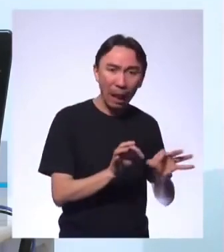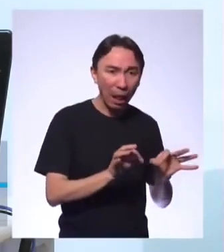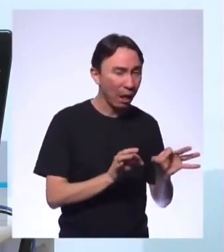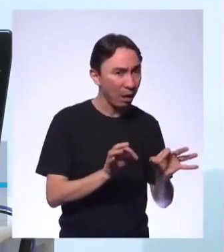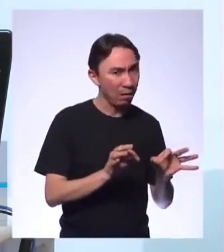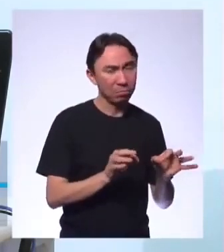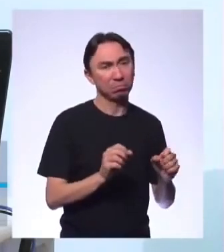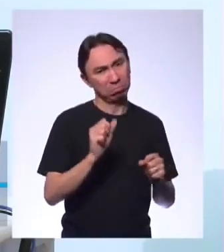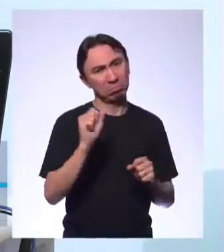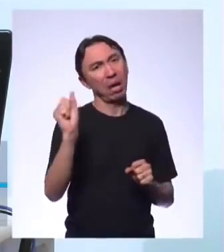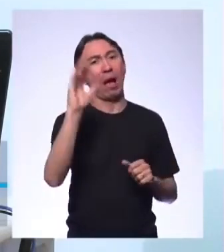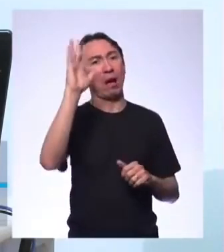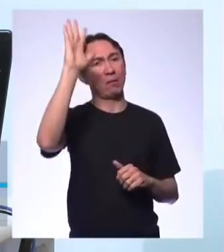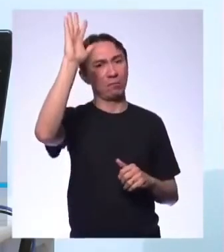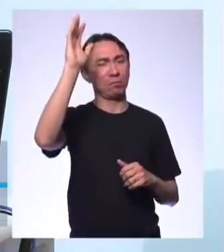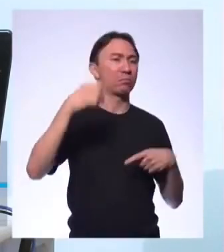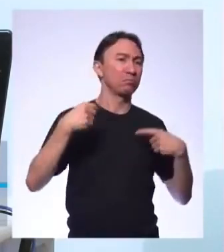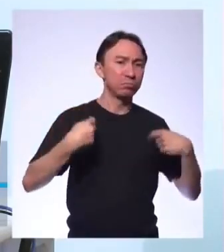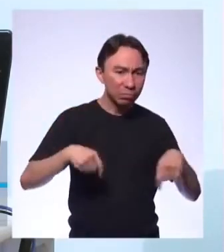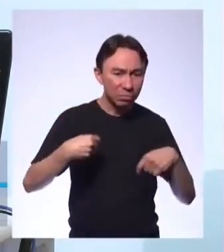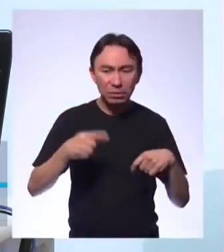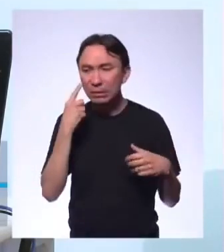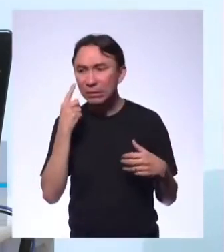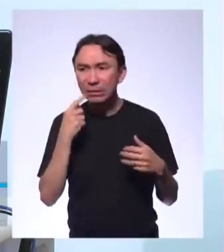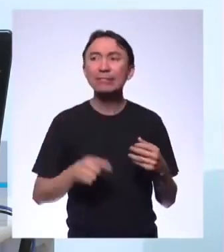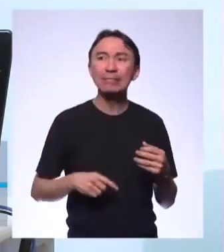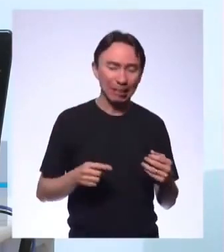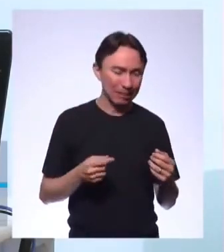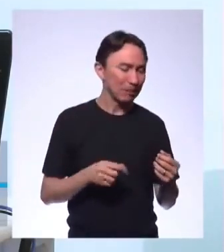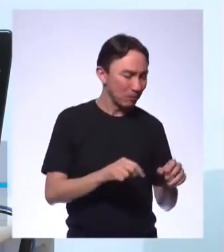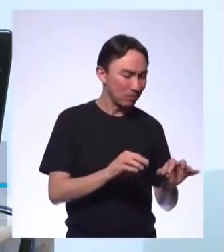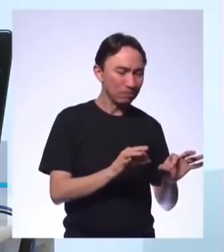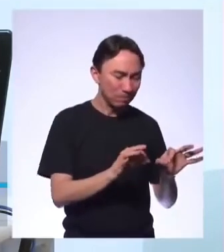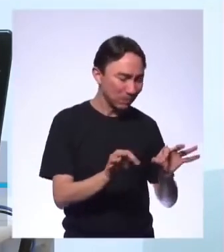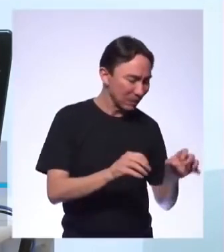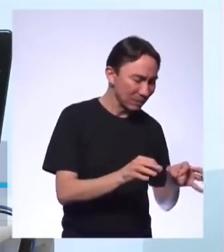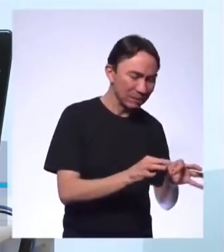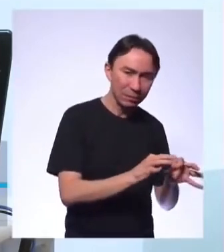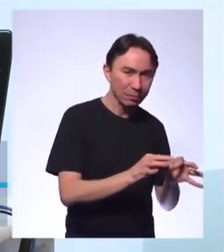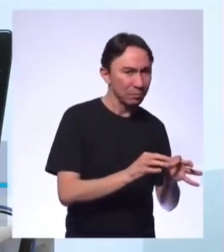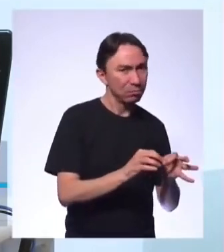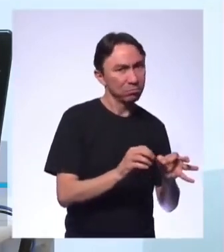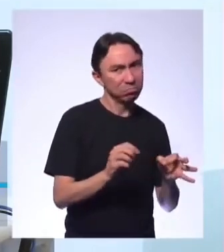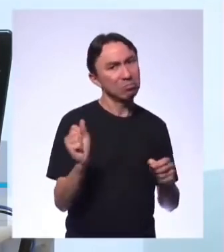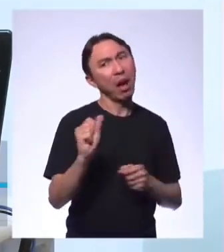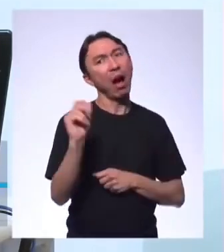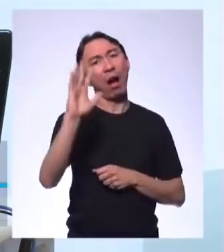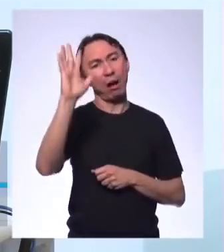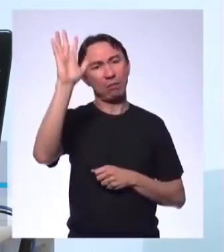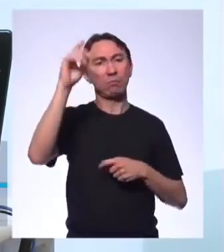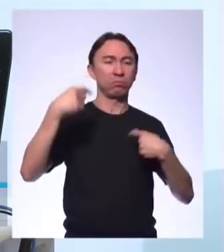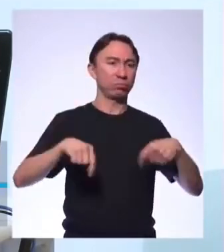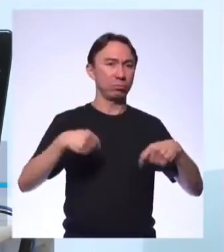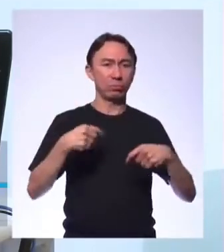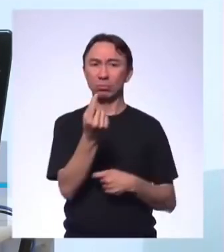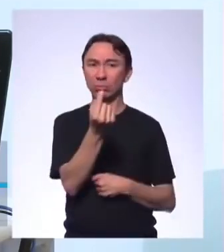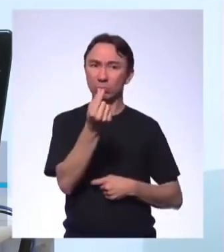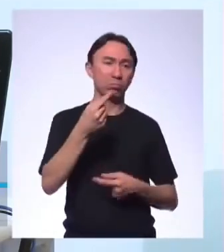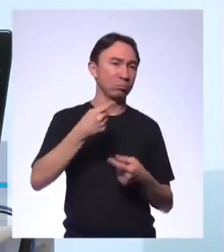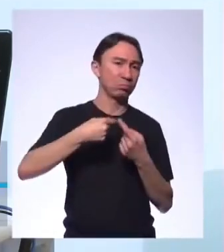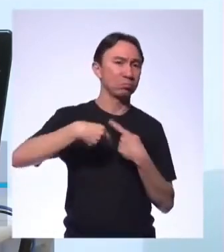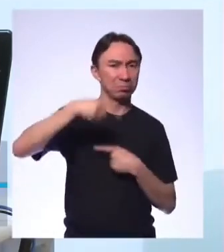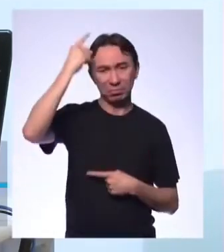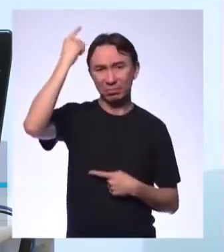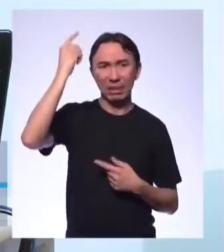lucro possível nas peças que ele vai produzindo ali aos pouquinhos. Ele não pode vender tão barato, porque ele não tem um ritmo de